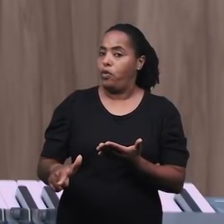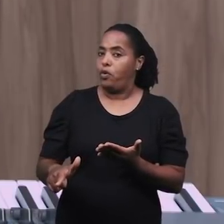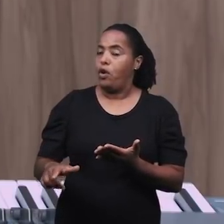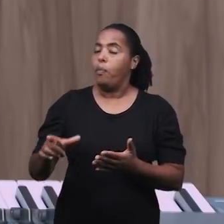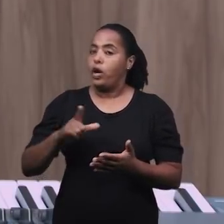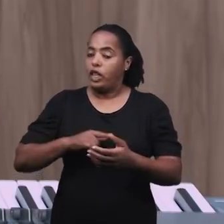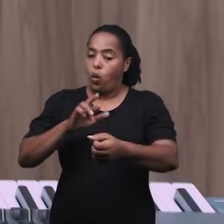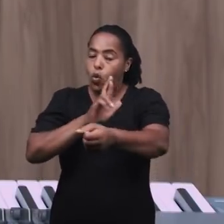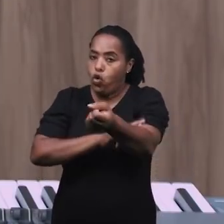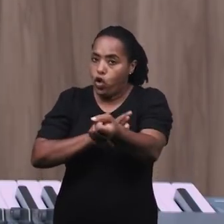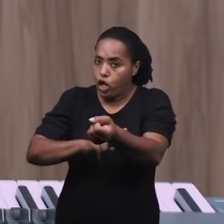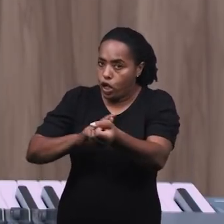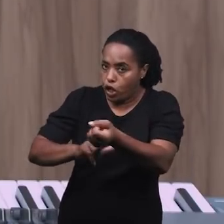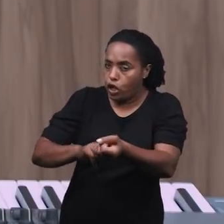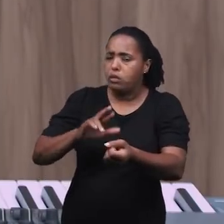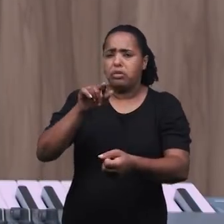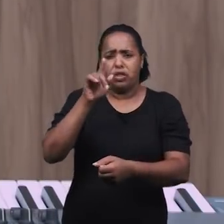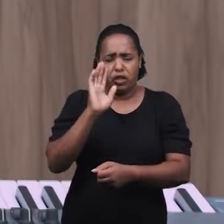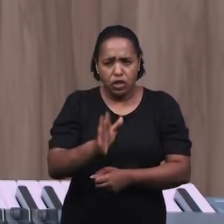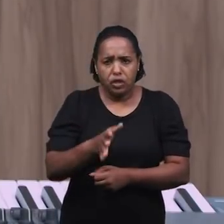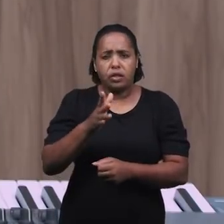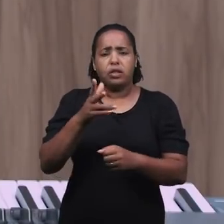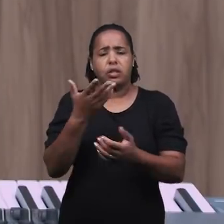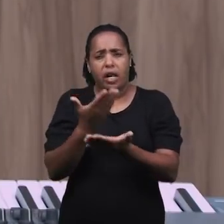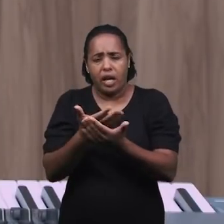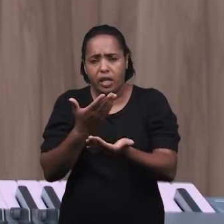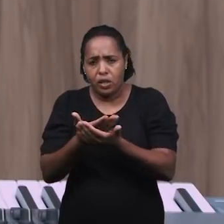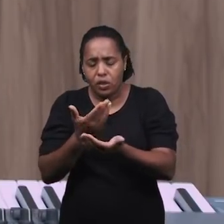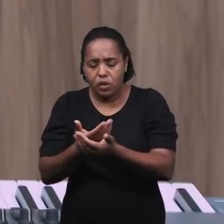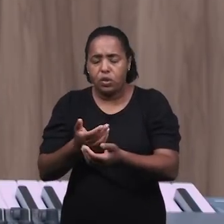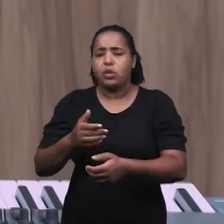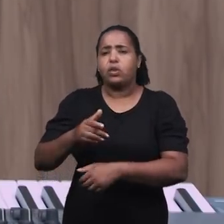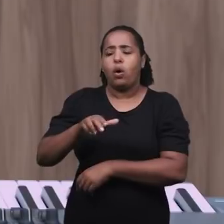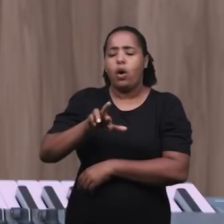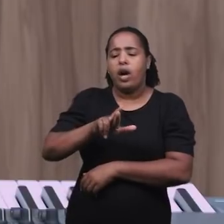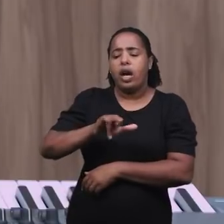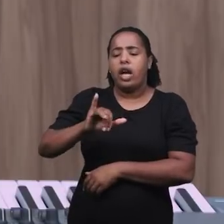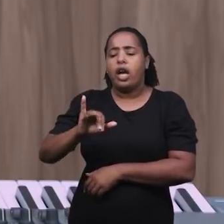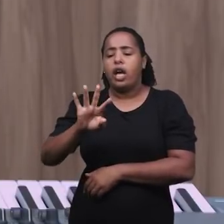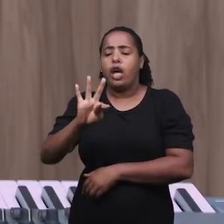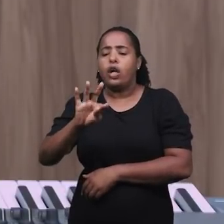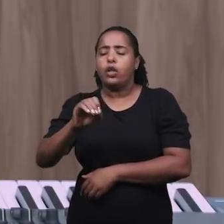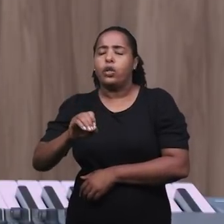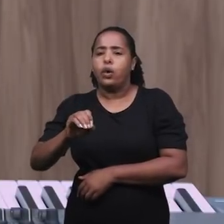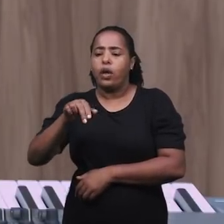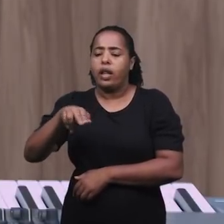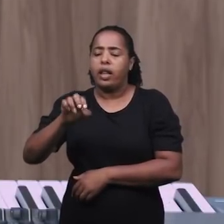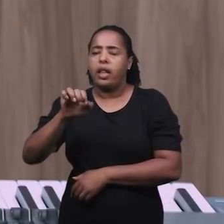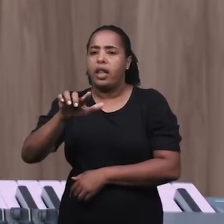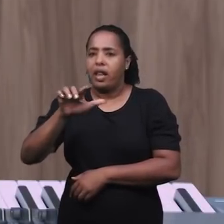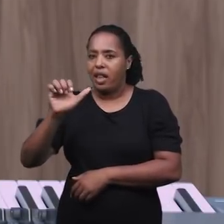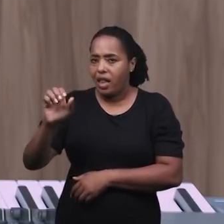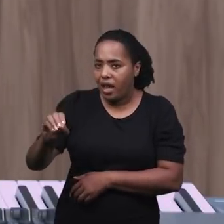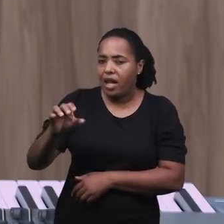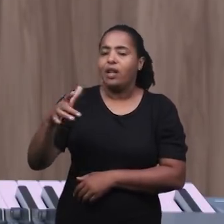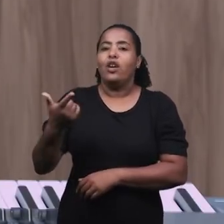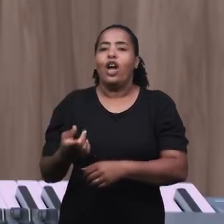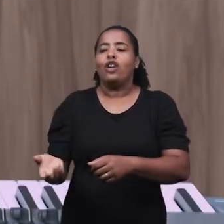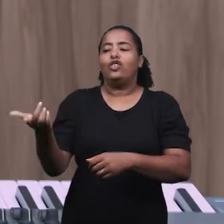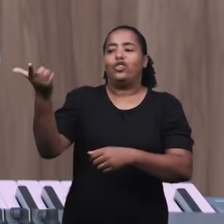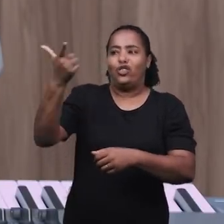aqui. Vocês também já estudaram com a professora Janaína o que é ritornelo. O ritornelo fala assim, diz pra